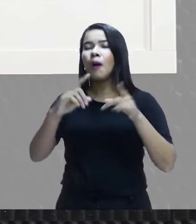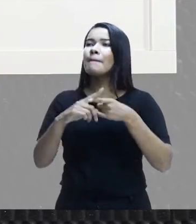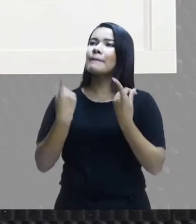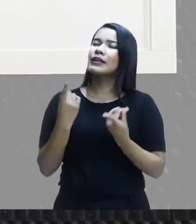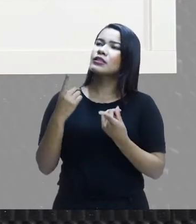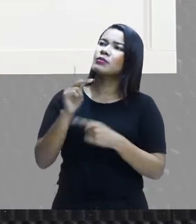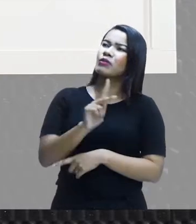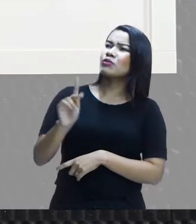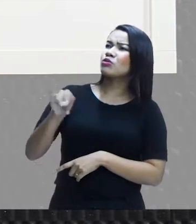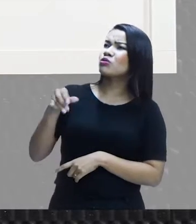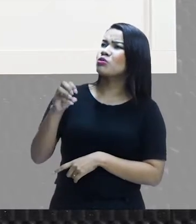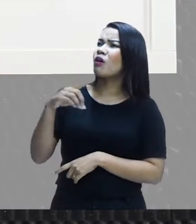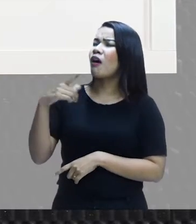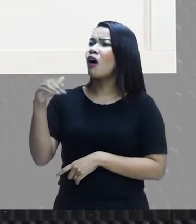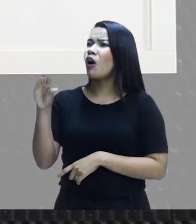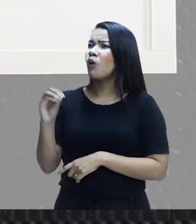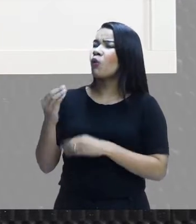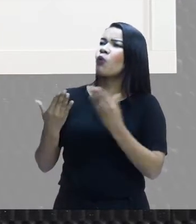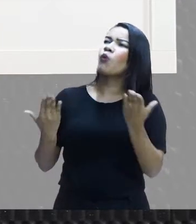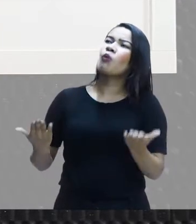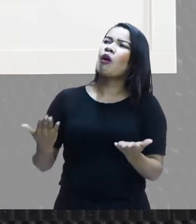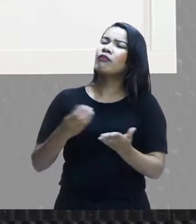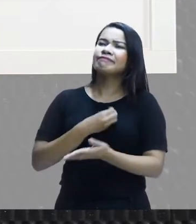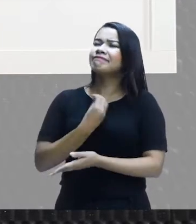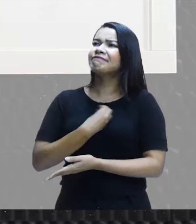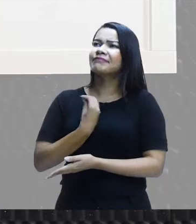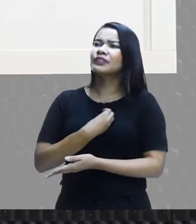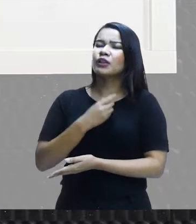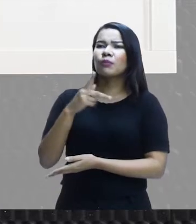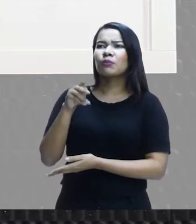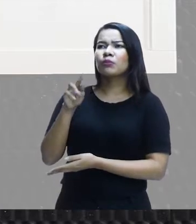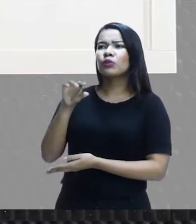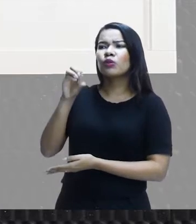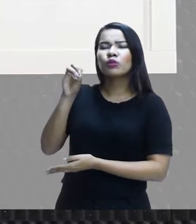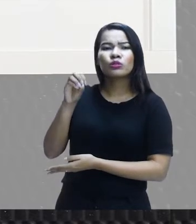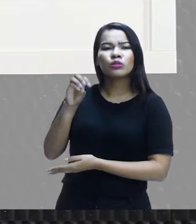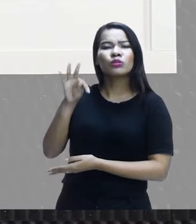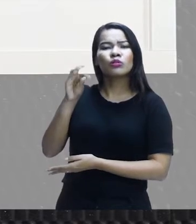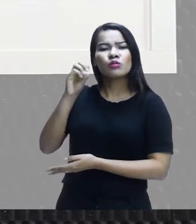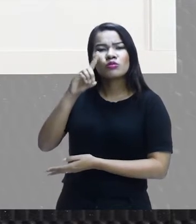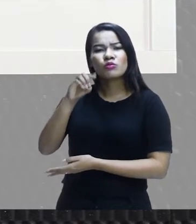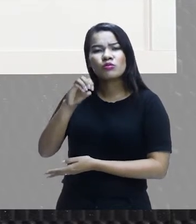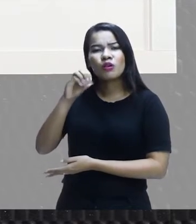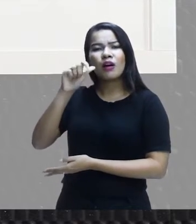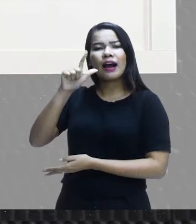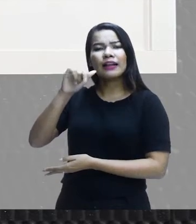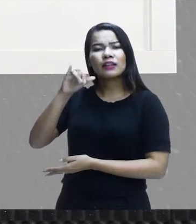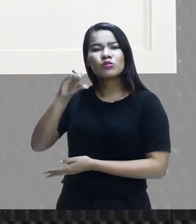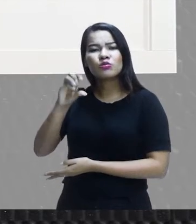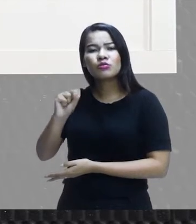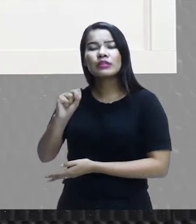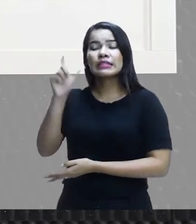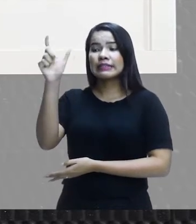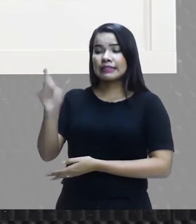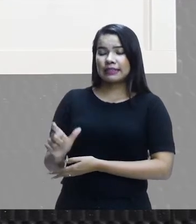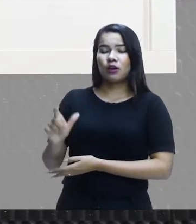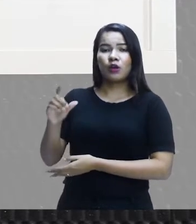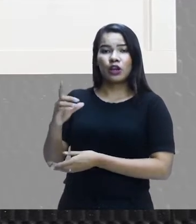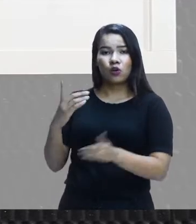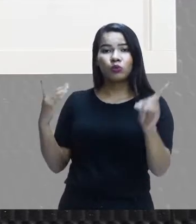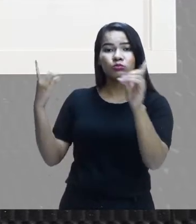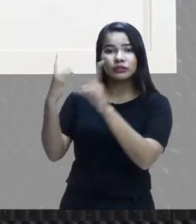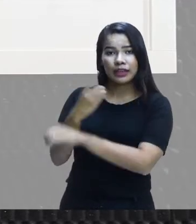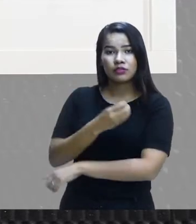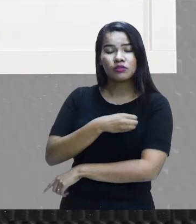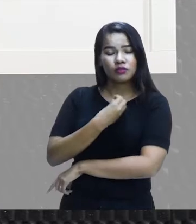vida de um protozoário. Os protozoários, eles são encontrados em ambientes úmidos ou então em ambientes dulcícolas.